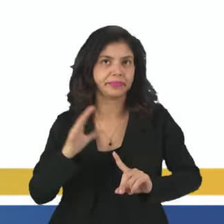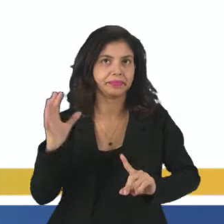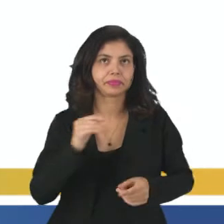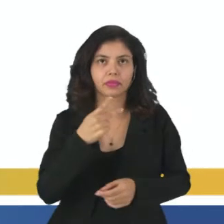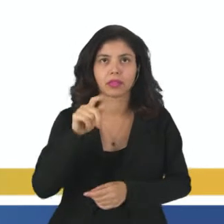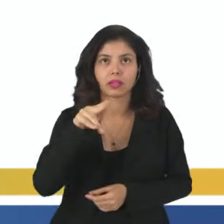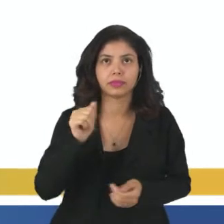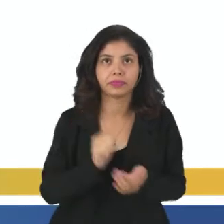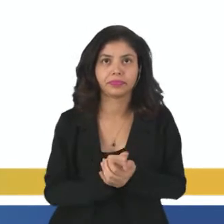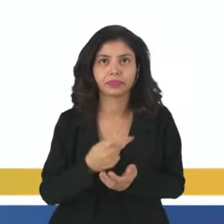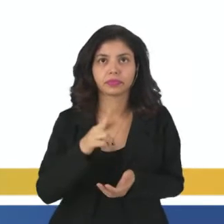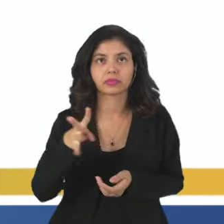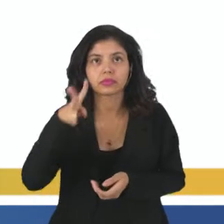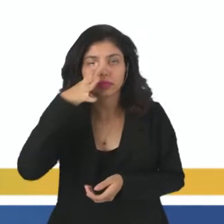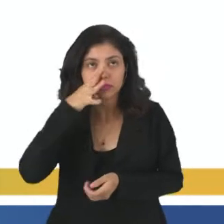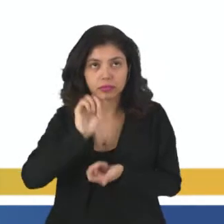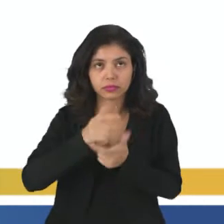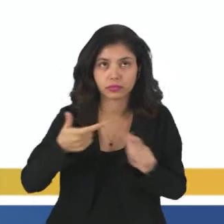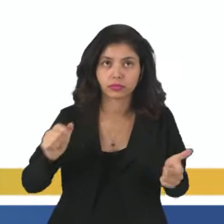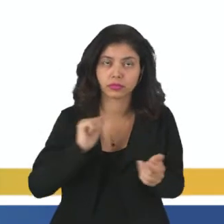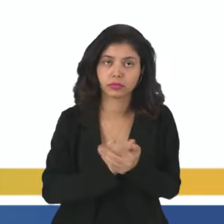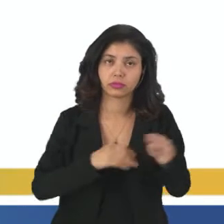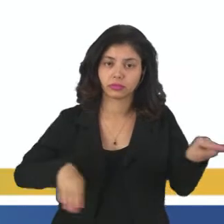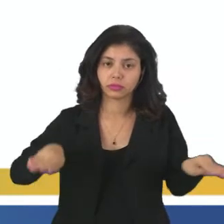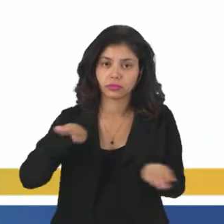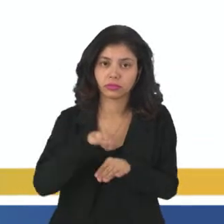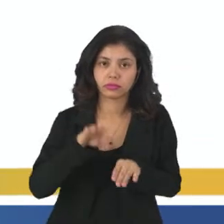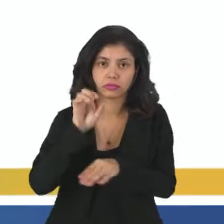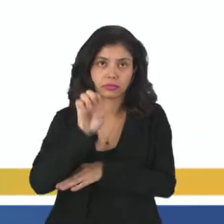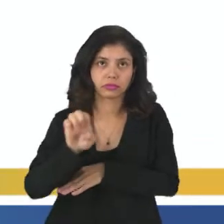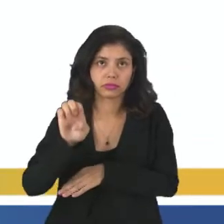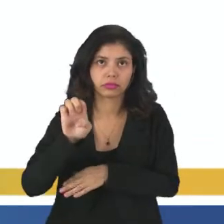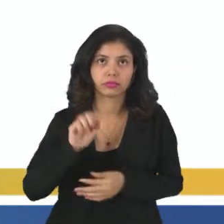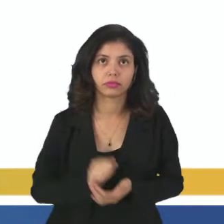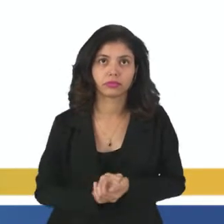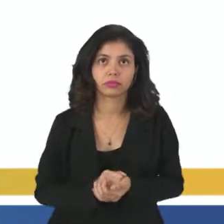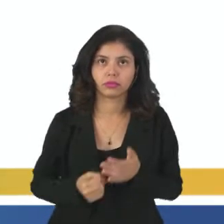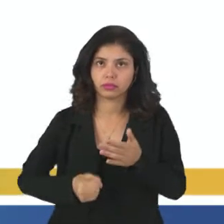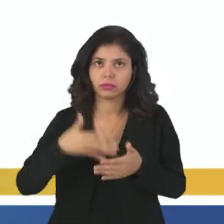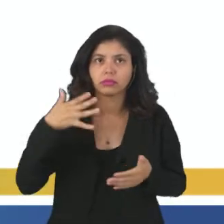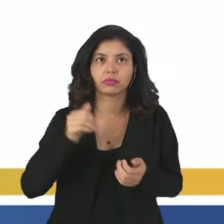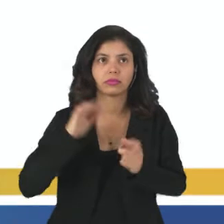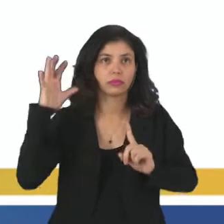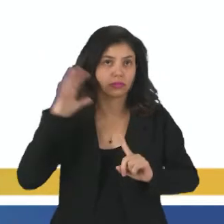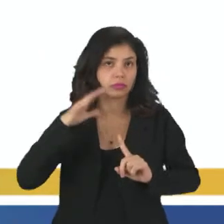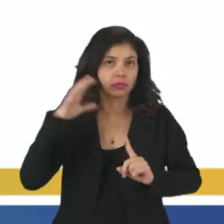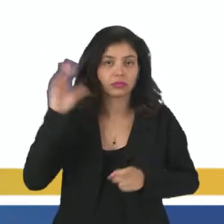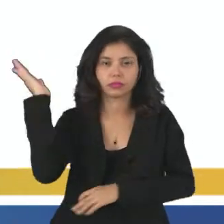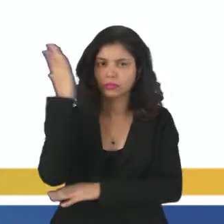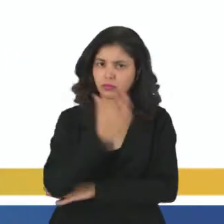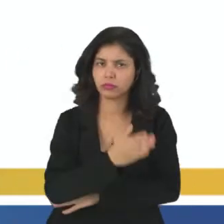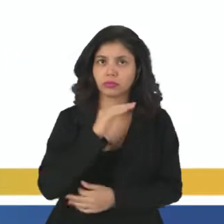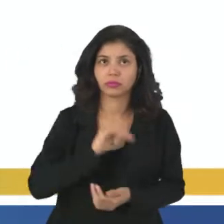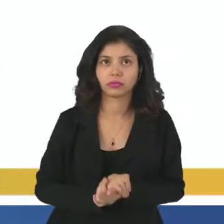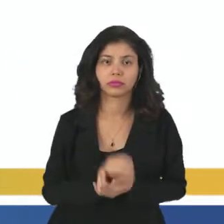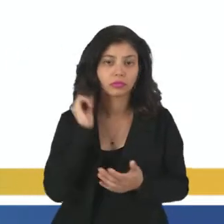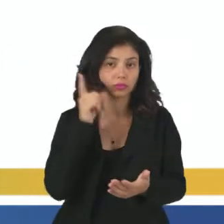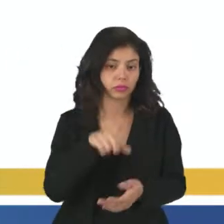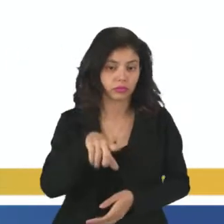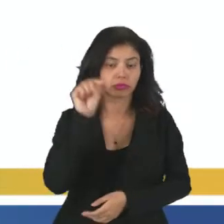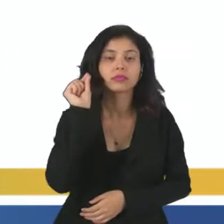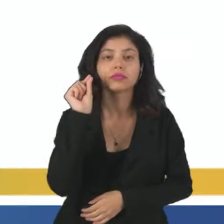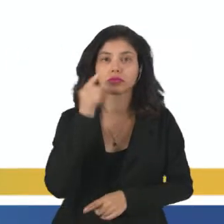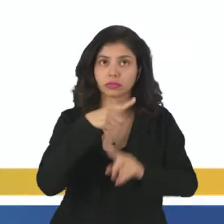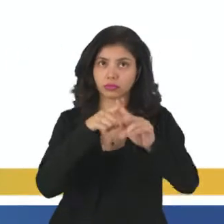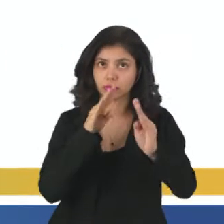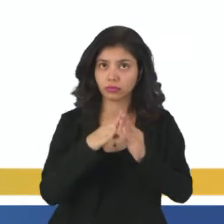papais pelo prestígio crescente dos soberanos europeus, que muitas vezes influenciavam diretamente nas decisões da